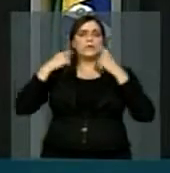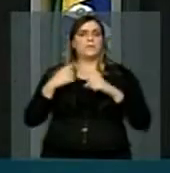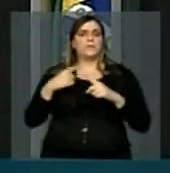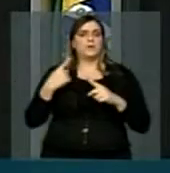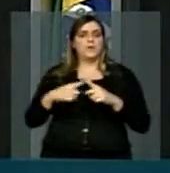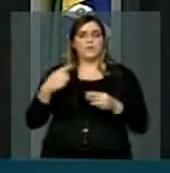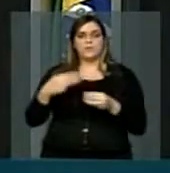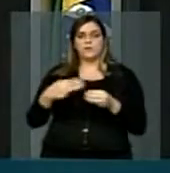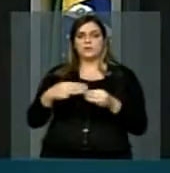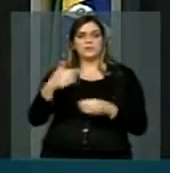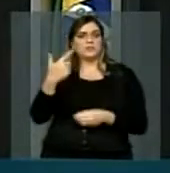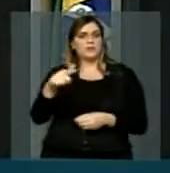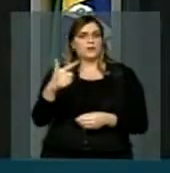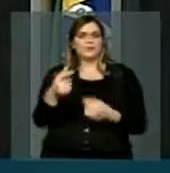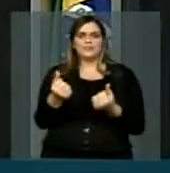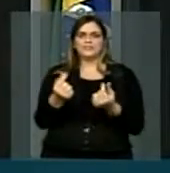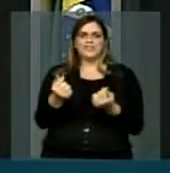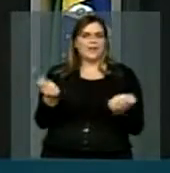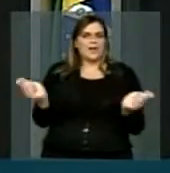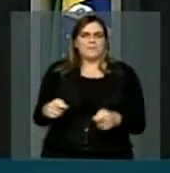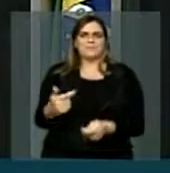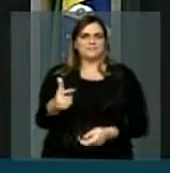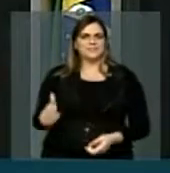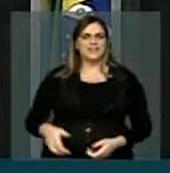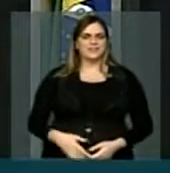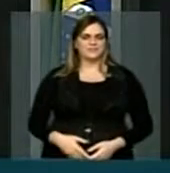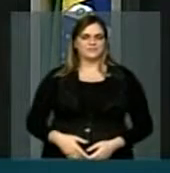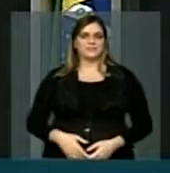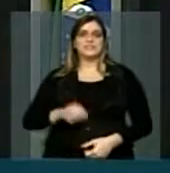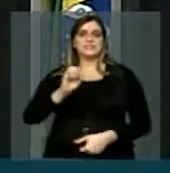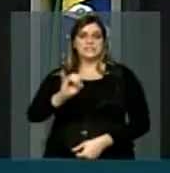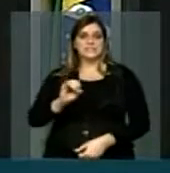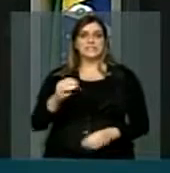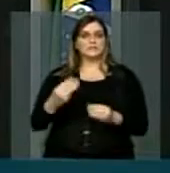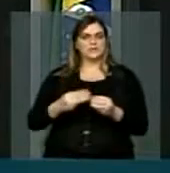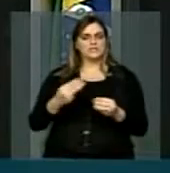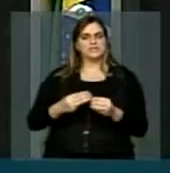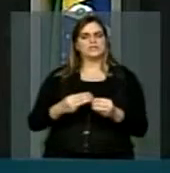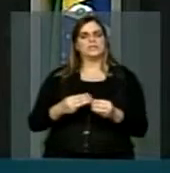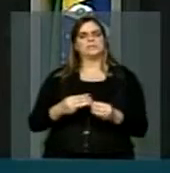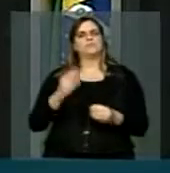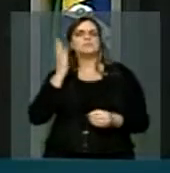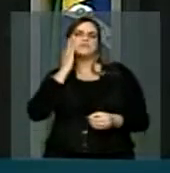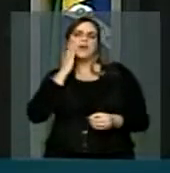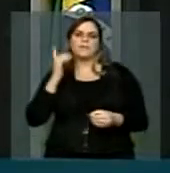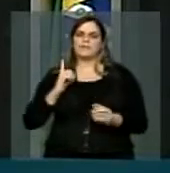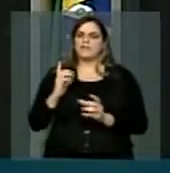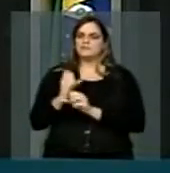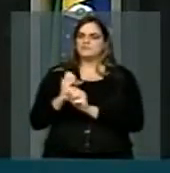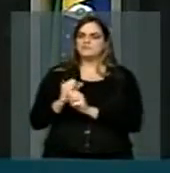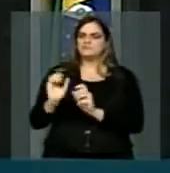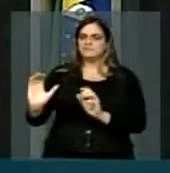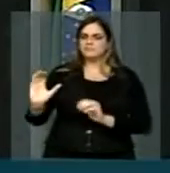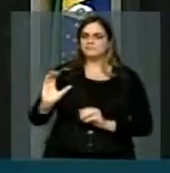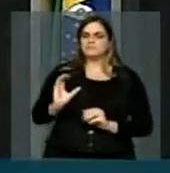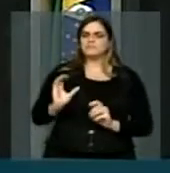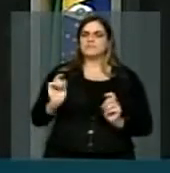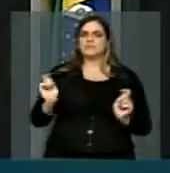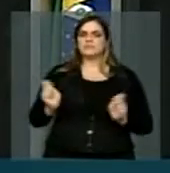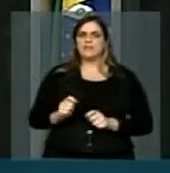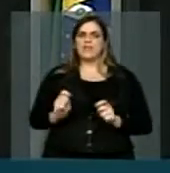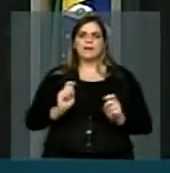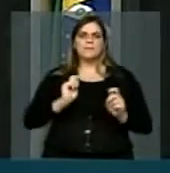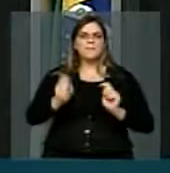os municípios não têm capacidade de investimento. Se os municípios, diante das receitas que têm, fizer